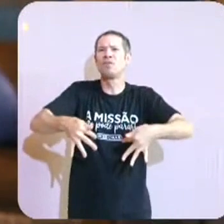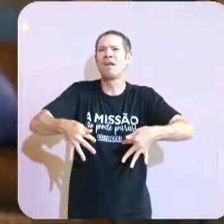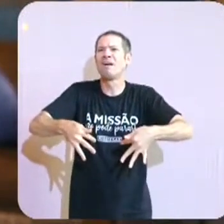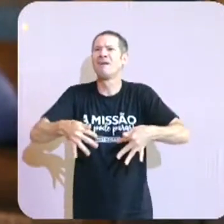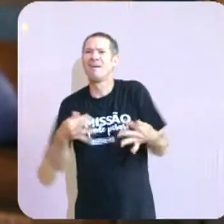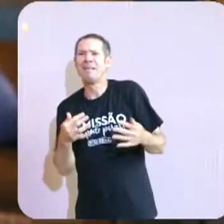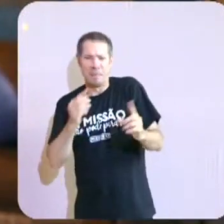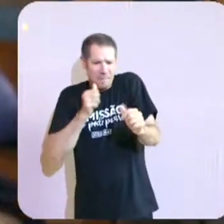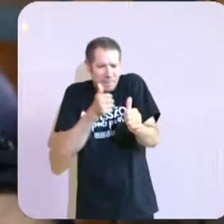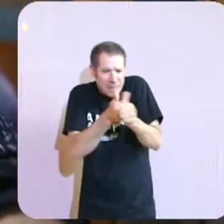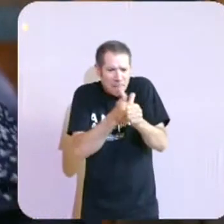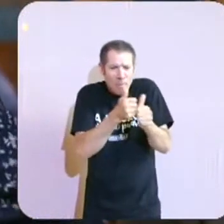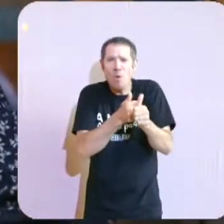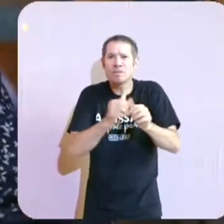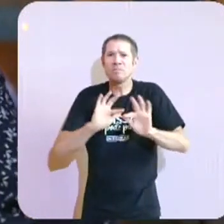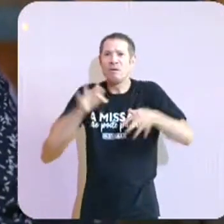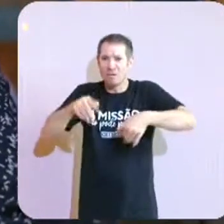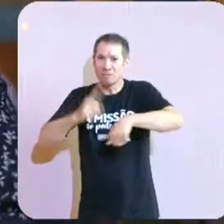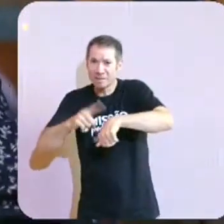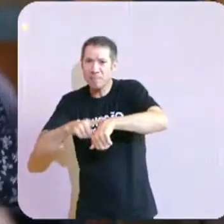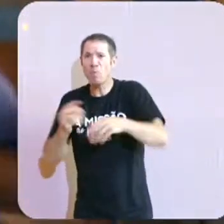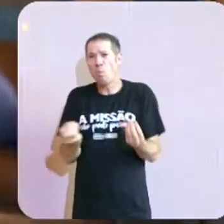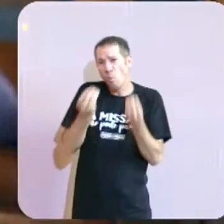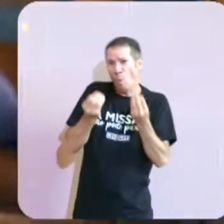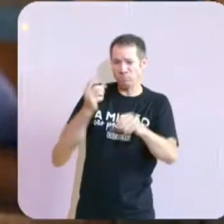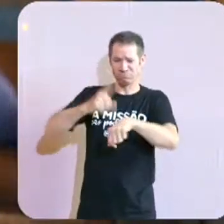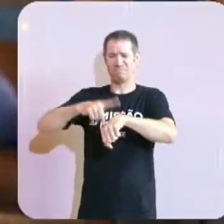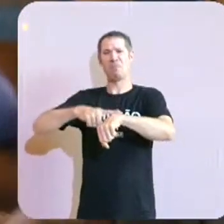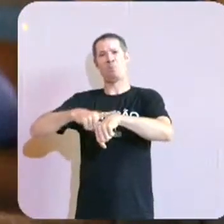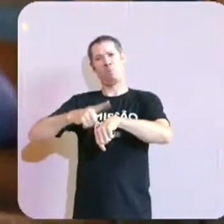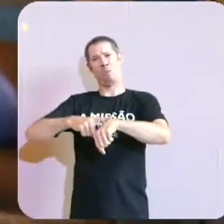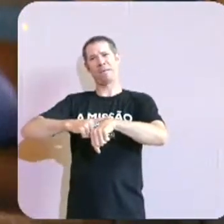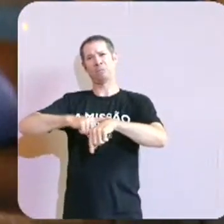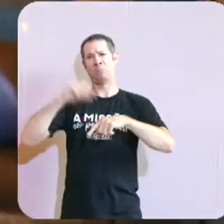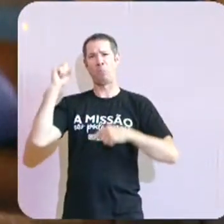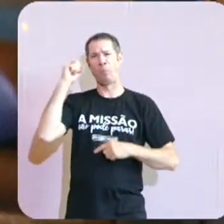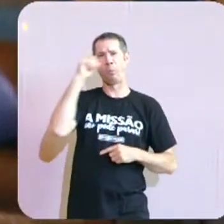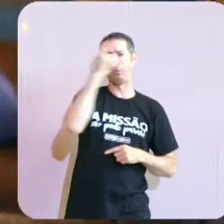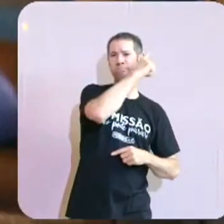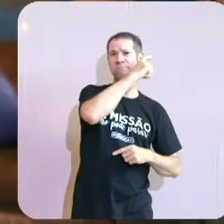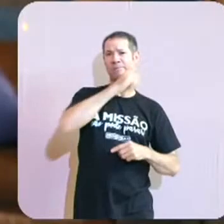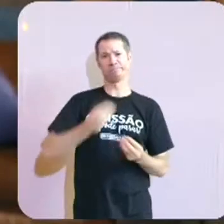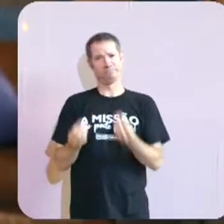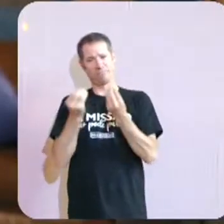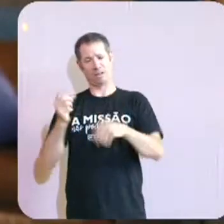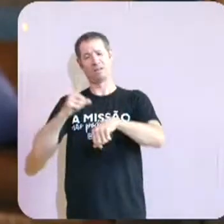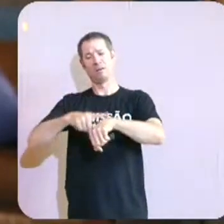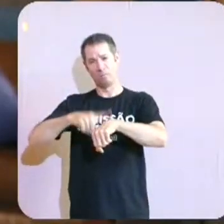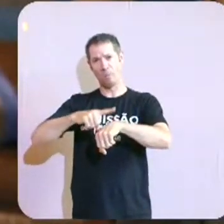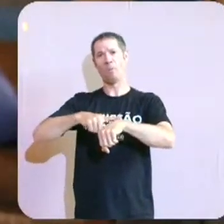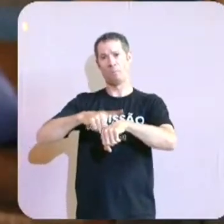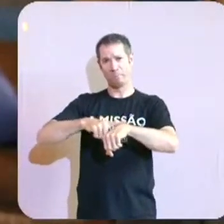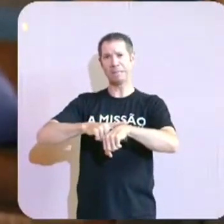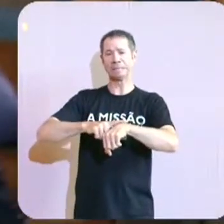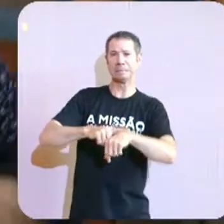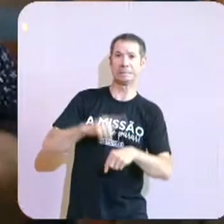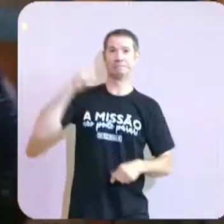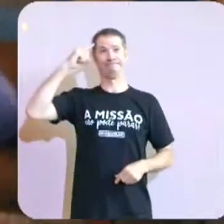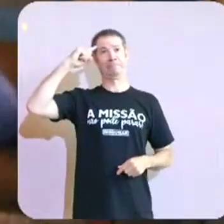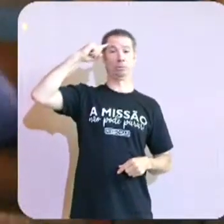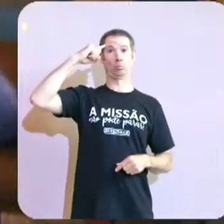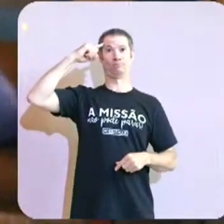fim está próximo? Como a gente deve agir nesse momento de tantas dificuldades, nesse momento de tantas